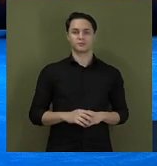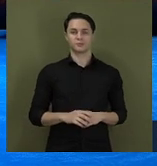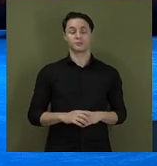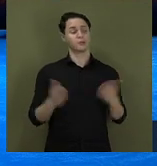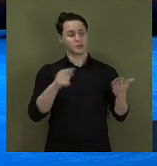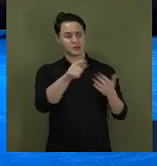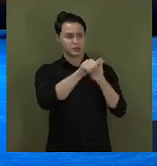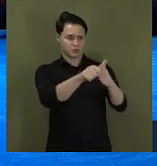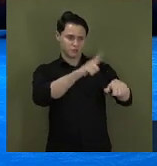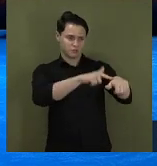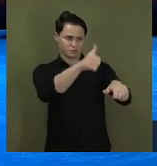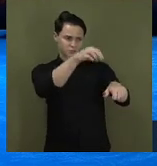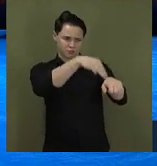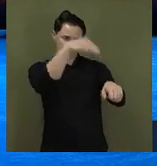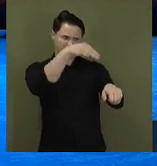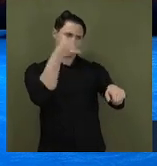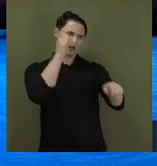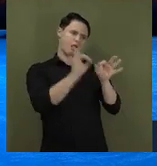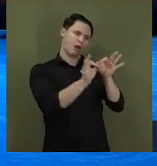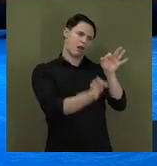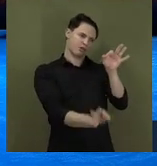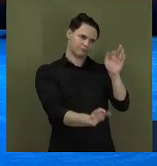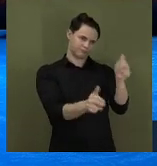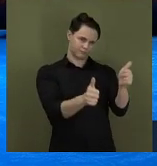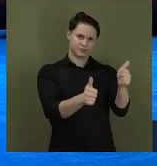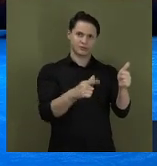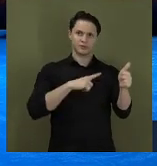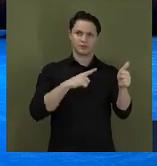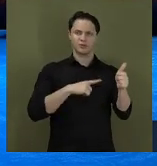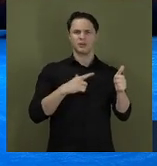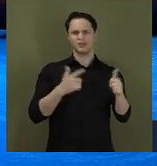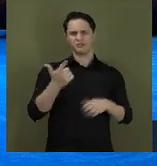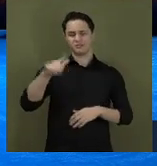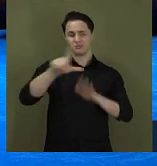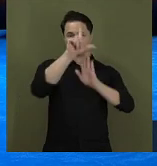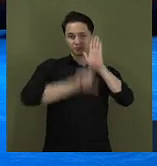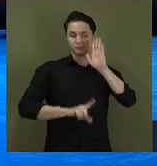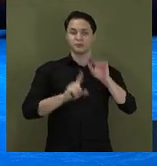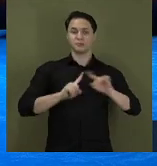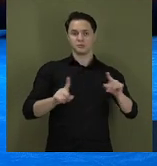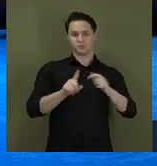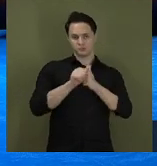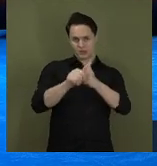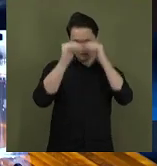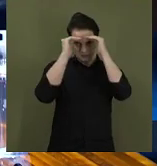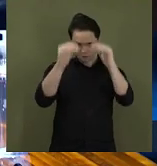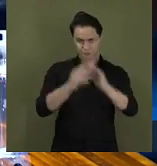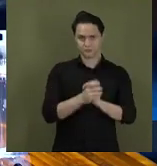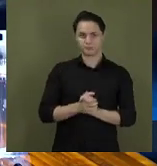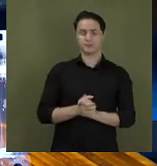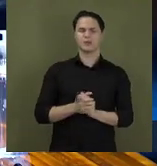dentro dele, para que nós não extrapolemos, afinal temos outros oradores. Mas Vossa Excelência sempre é comedido. Vou